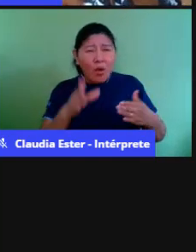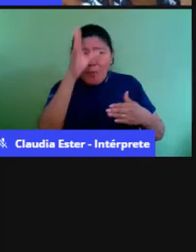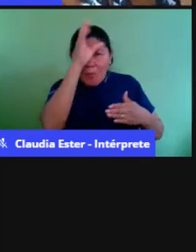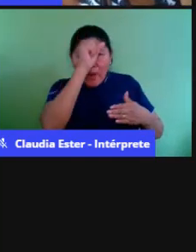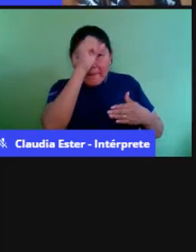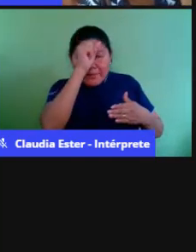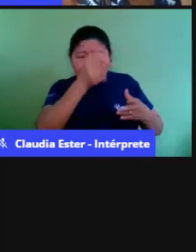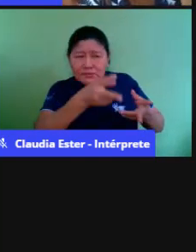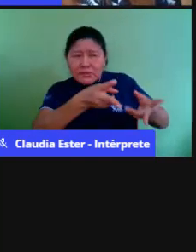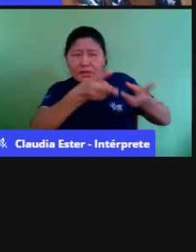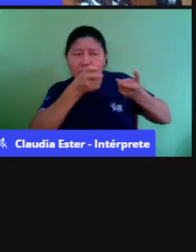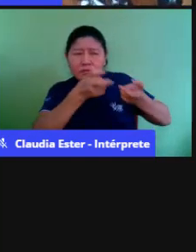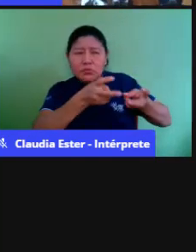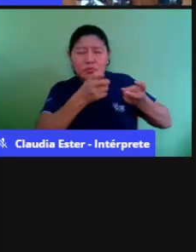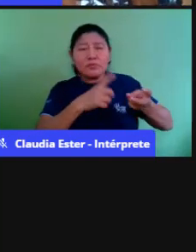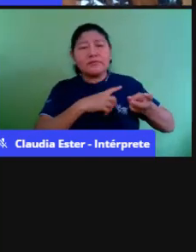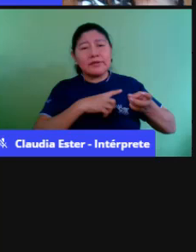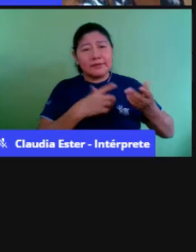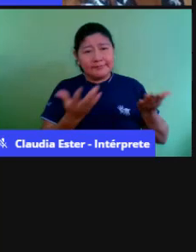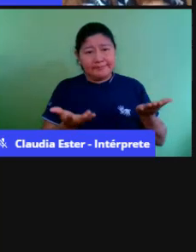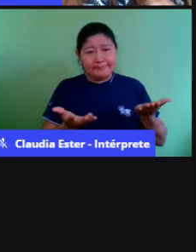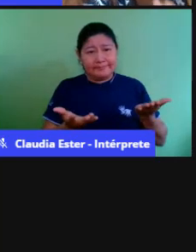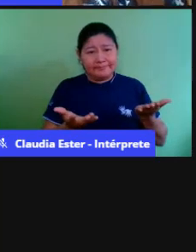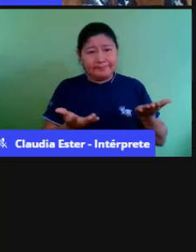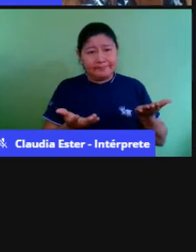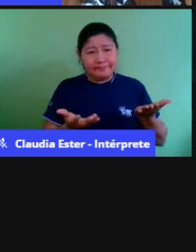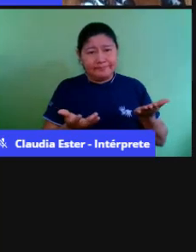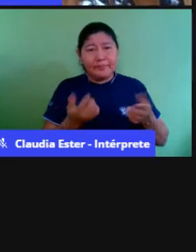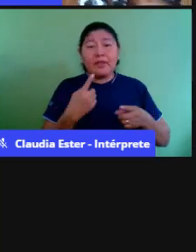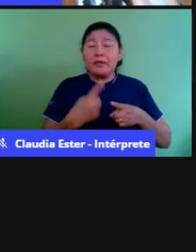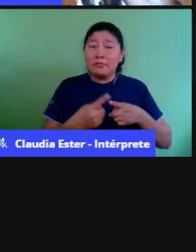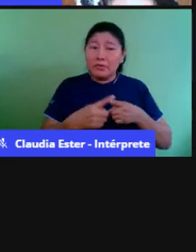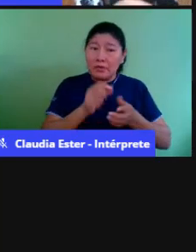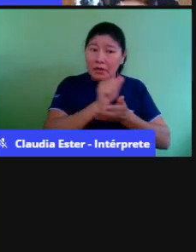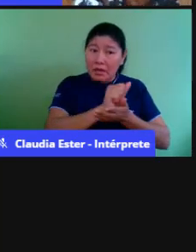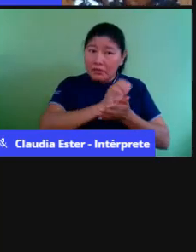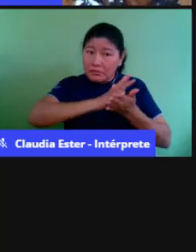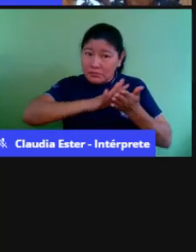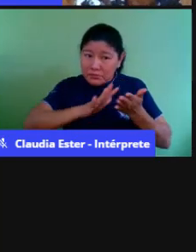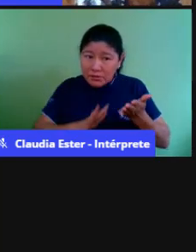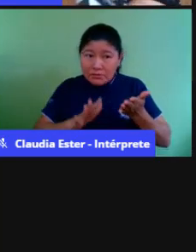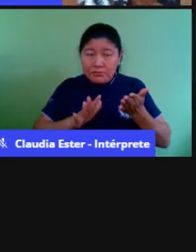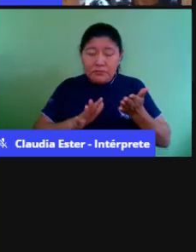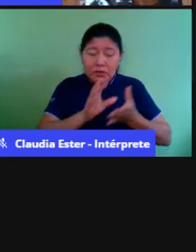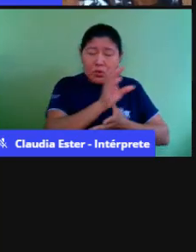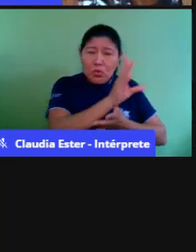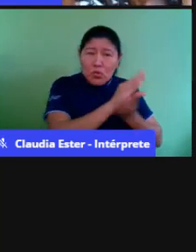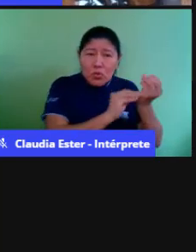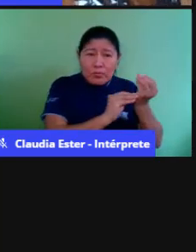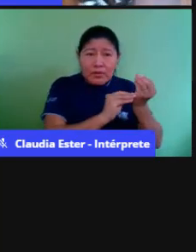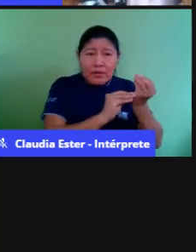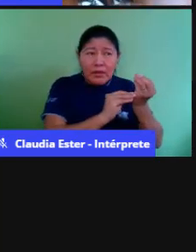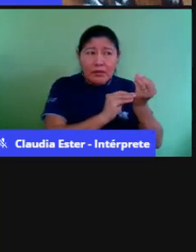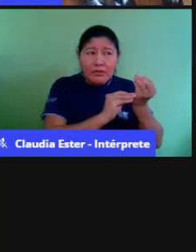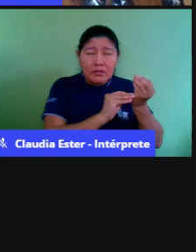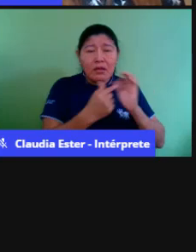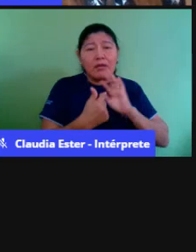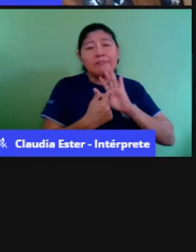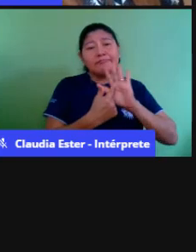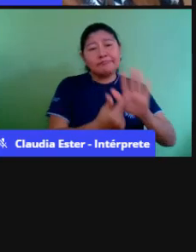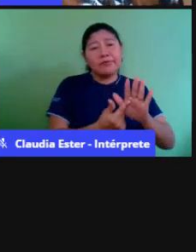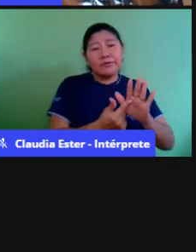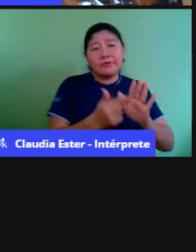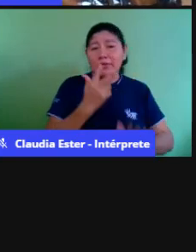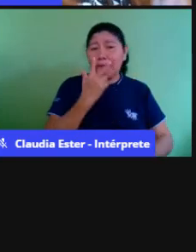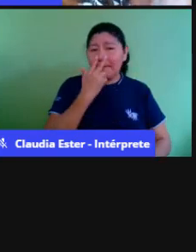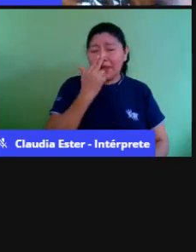se apropriando? Porque essas atividades, elas estão dizendo que as nossas crianças são incapazes de